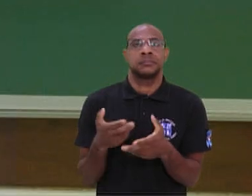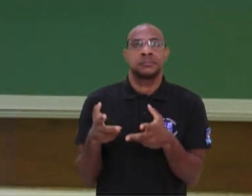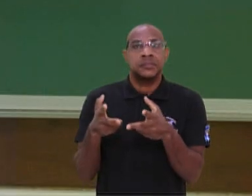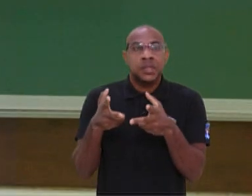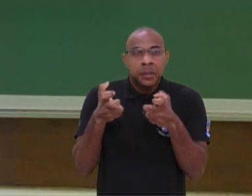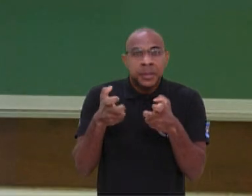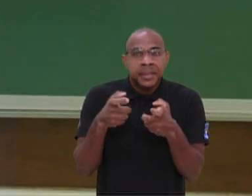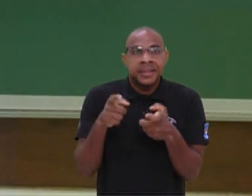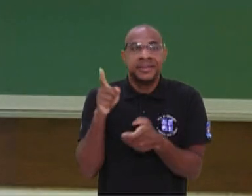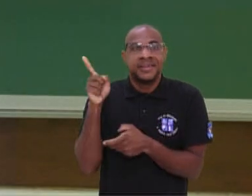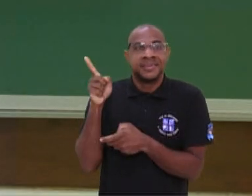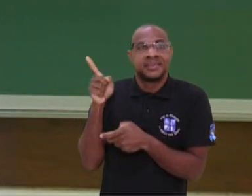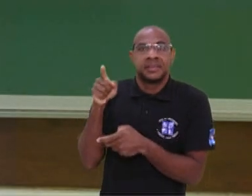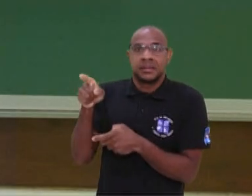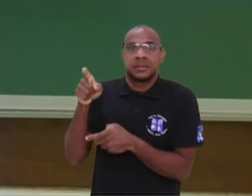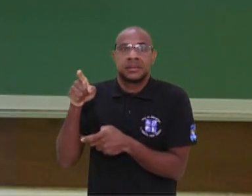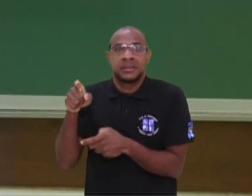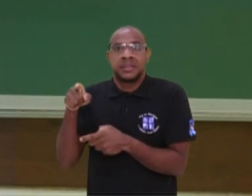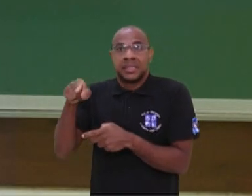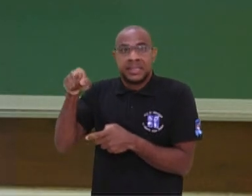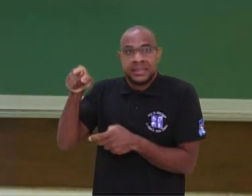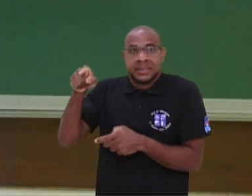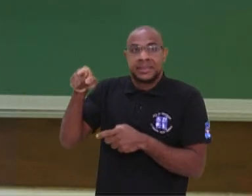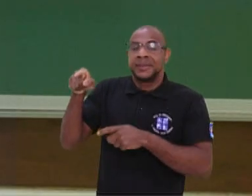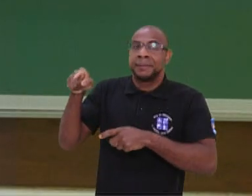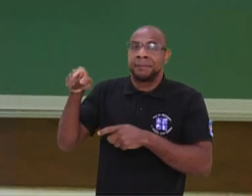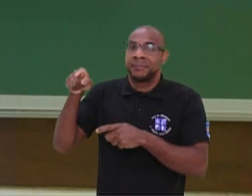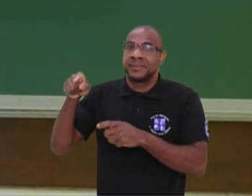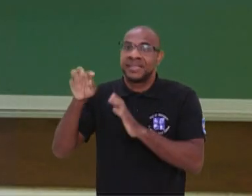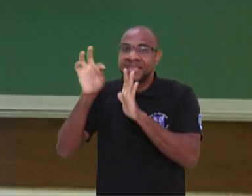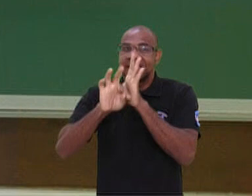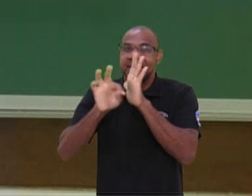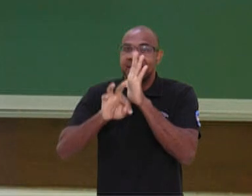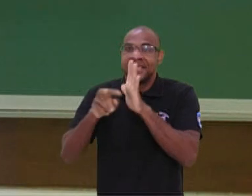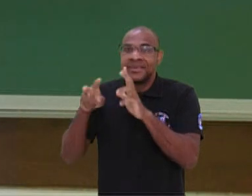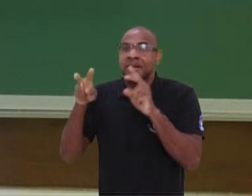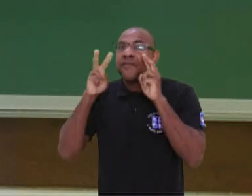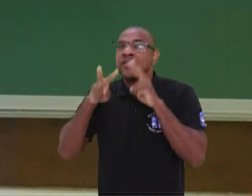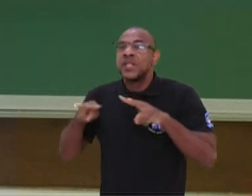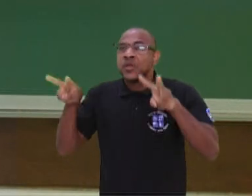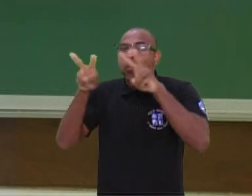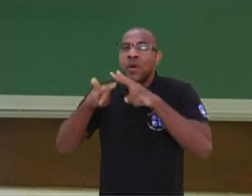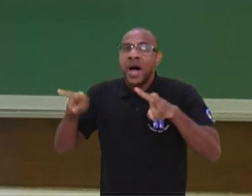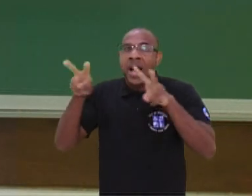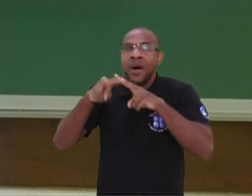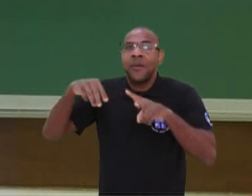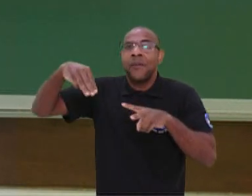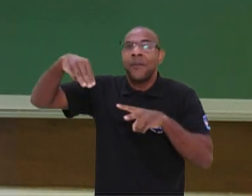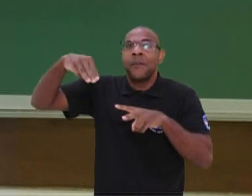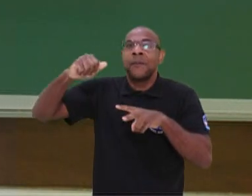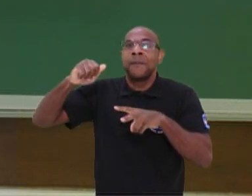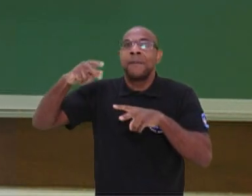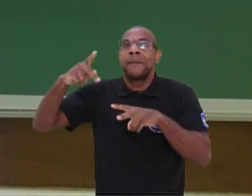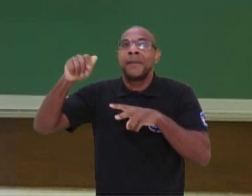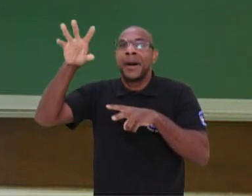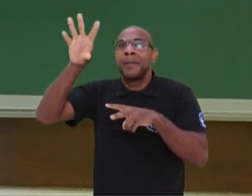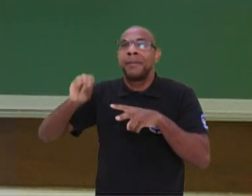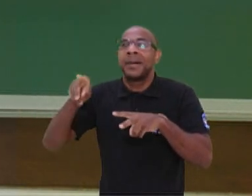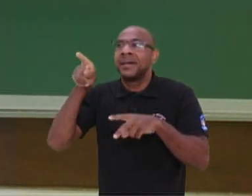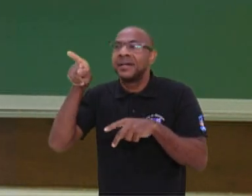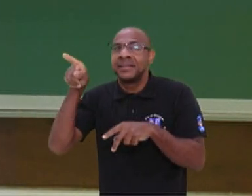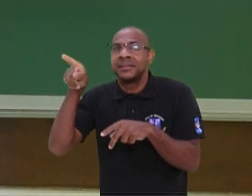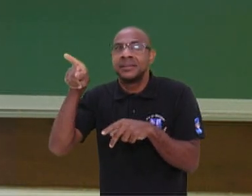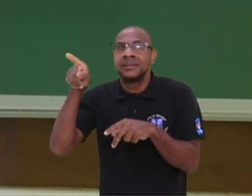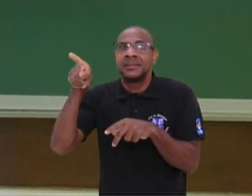Observem, gente, que esse tipo de texto, né, ele é muito mais visual, tem um apelo visual muito maior do que o texto